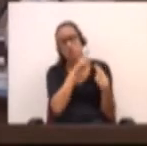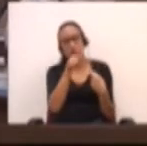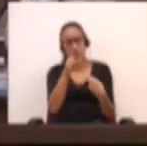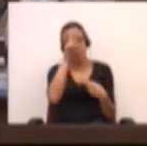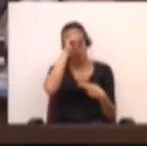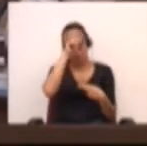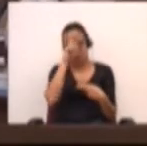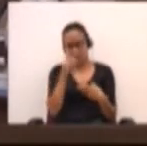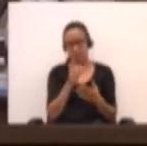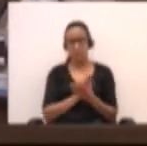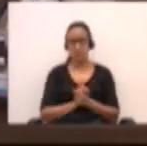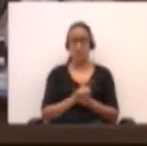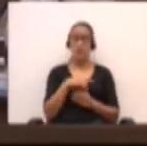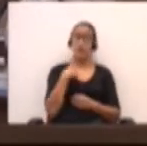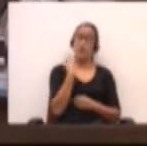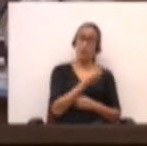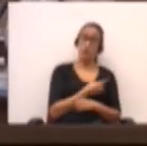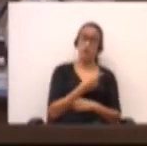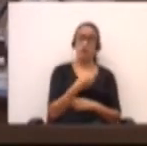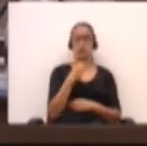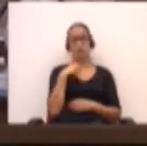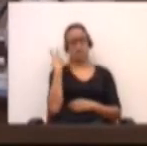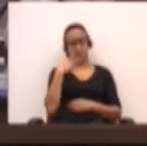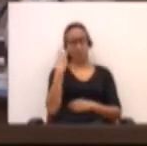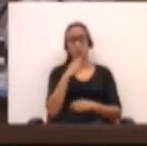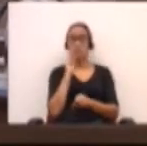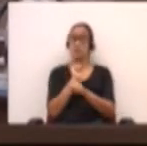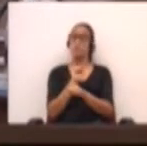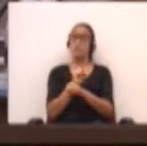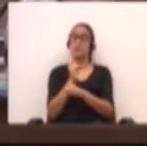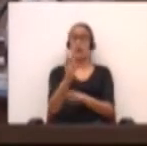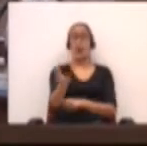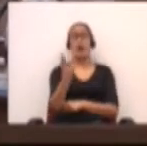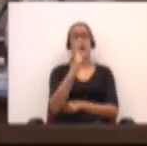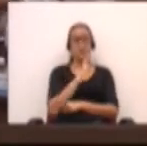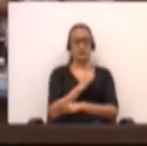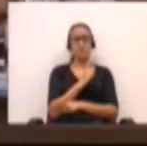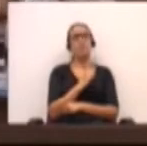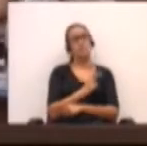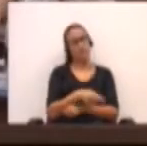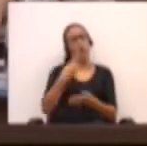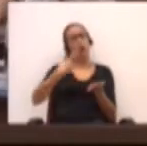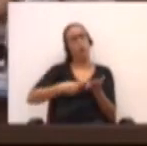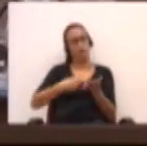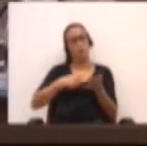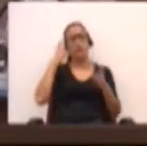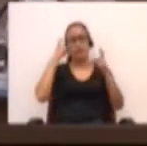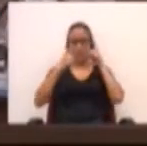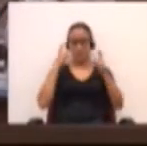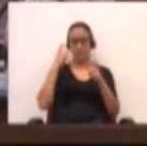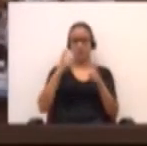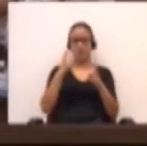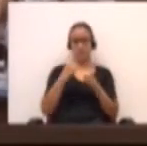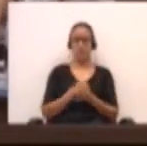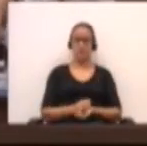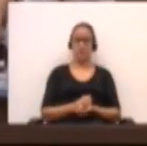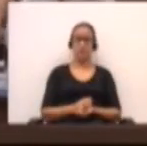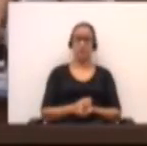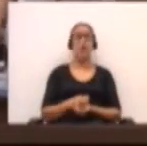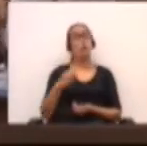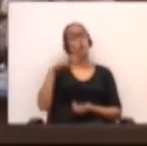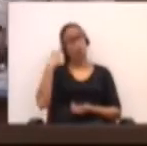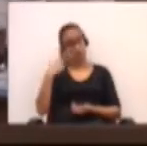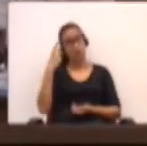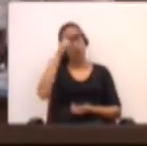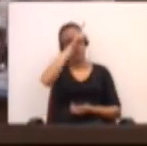gente estava esperando essa resposta para a gente estar marcando uma reunião na humanitária. Isso o vereador Luizinho, ele está ciente disso, porque ele estava presente